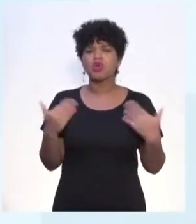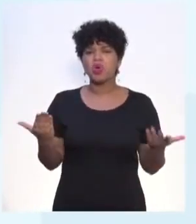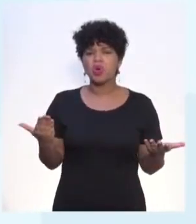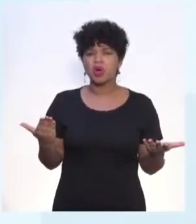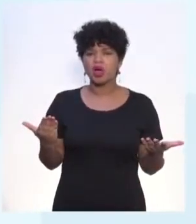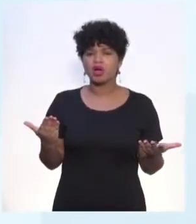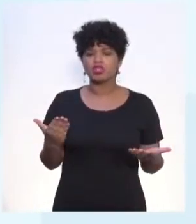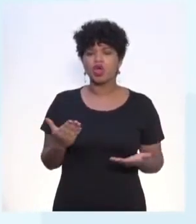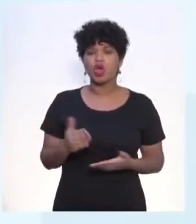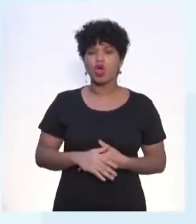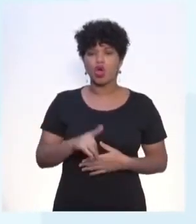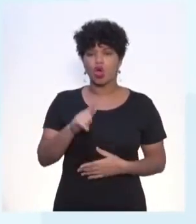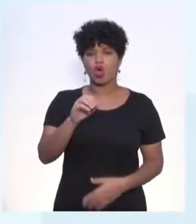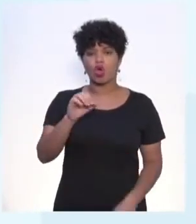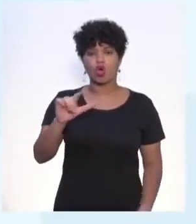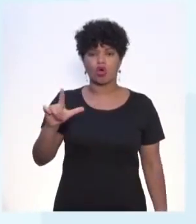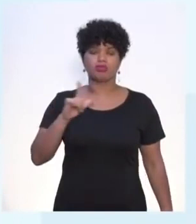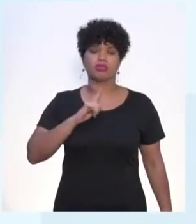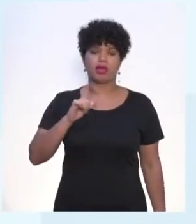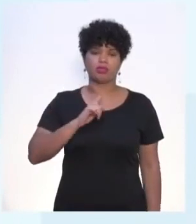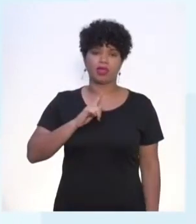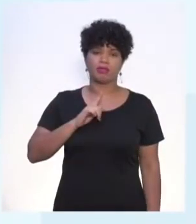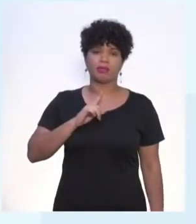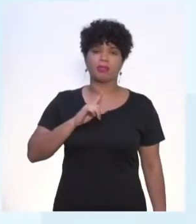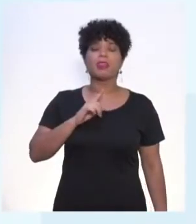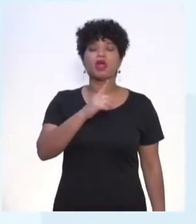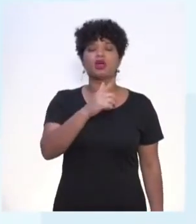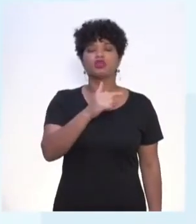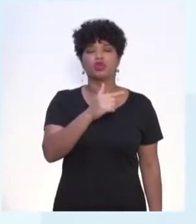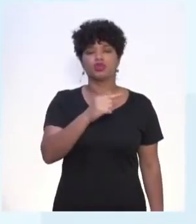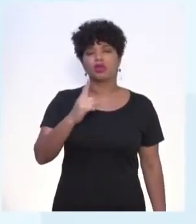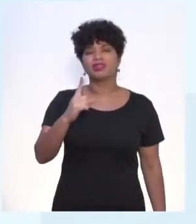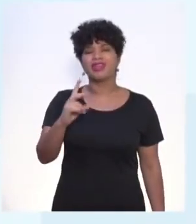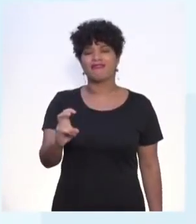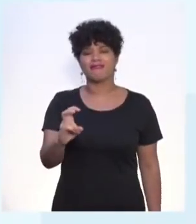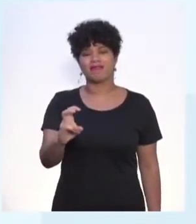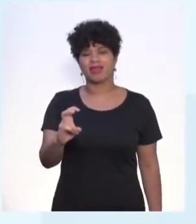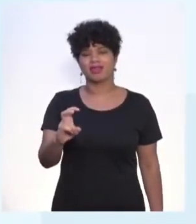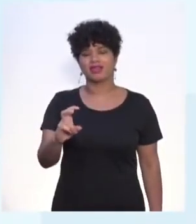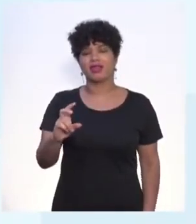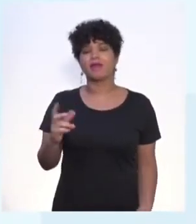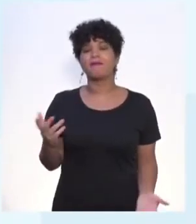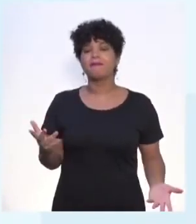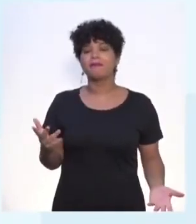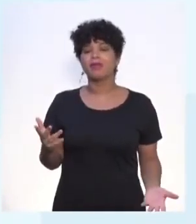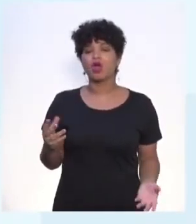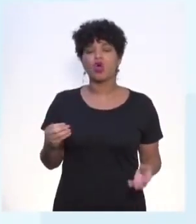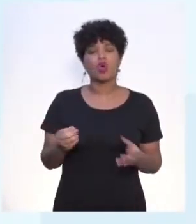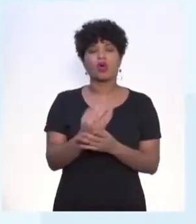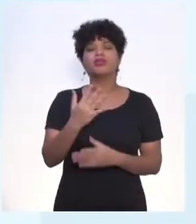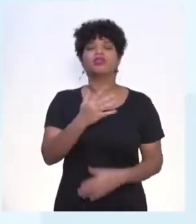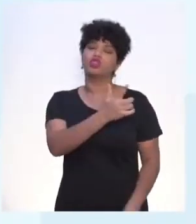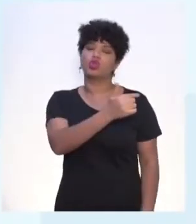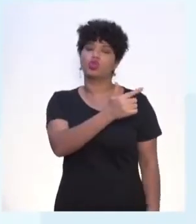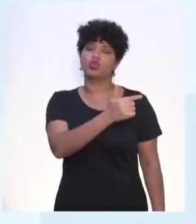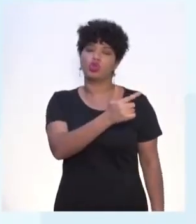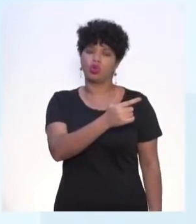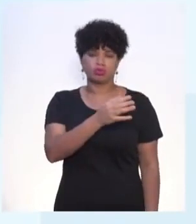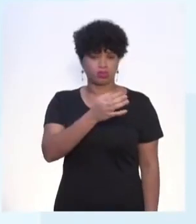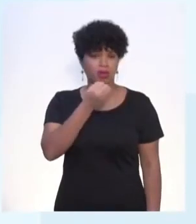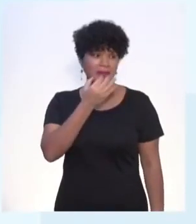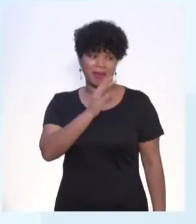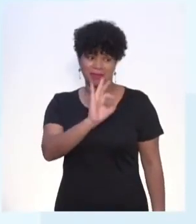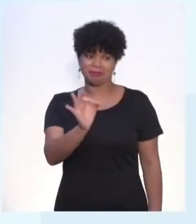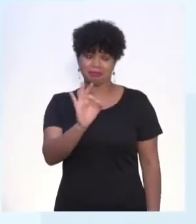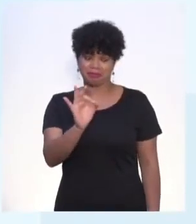com gol. Então, a gente tinha lá 15 faltas, dessas foram convertidas 12. Tá ok? 12. Um desempenho muito bom, por